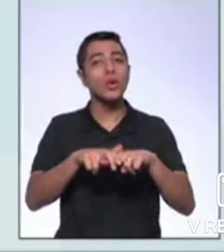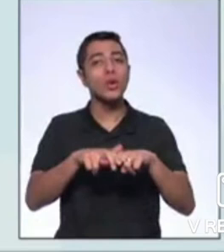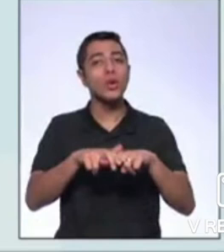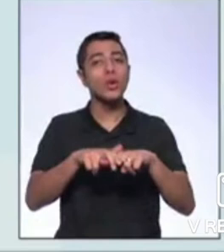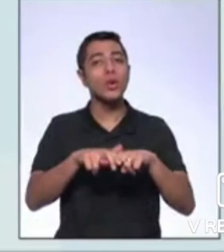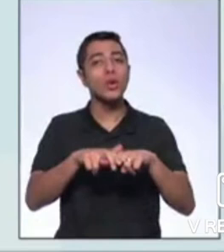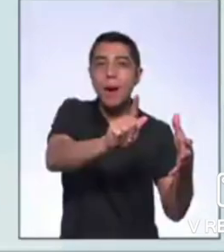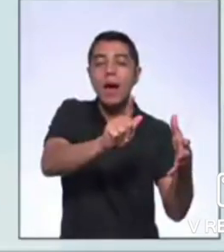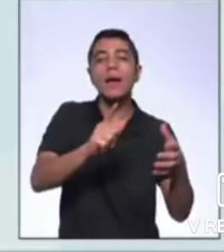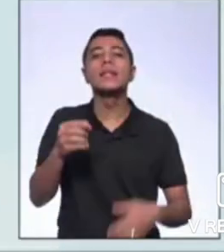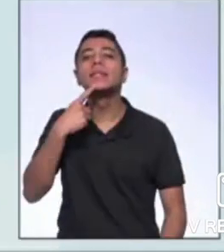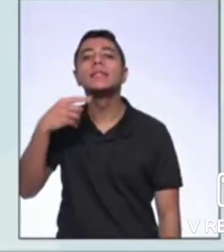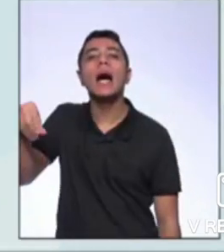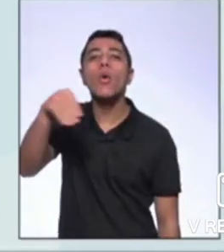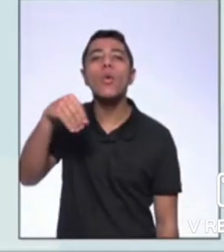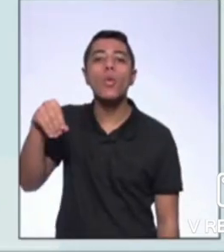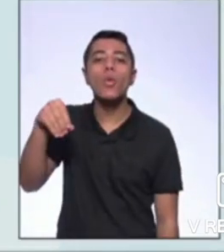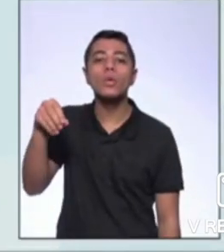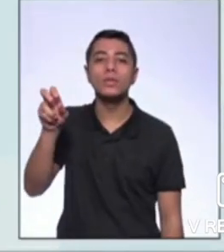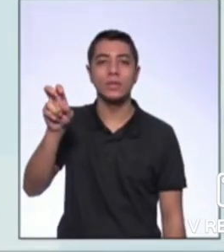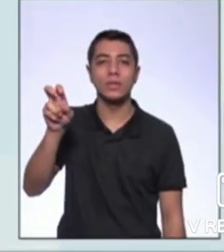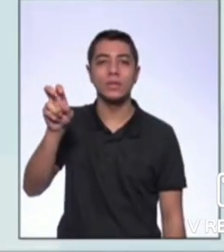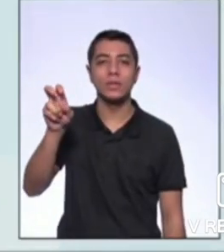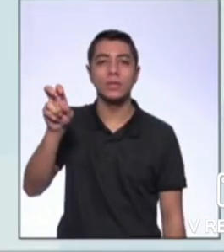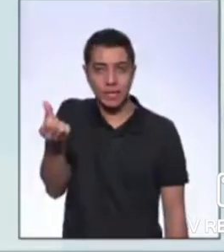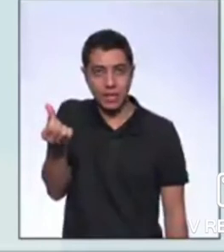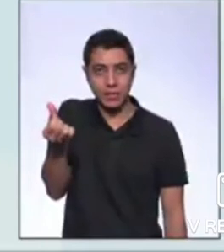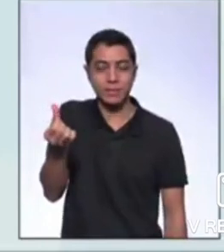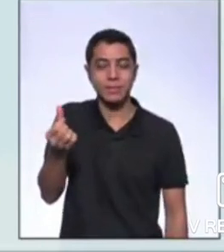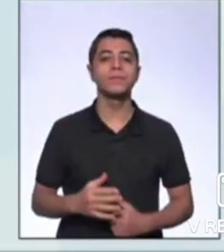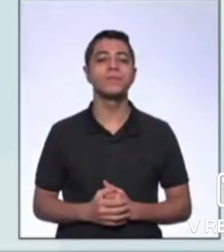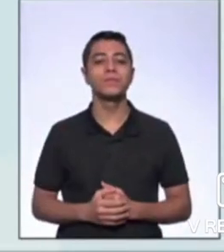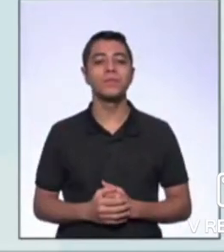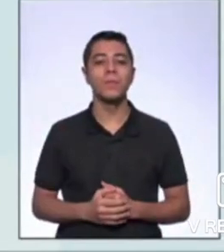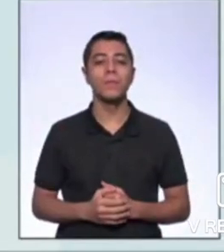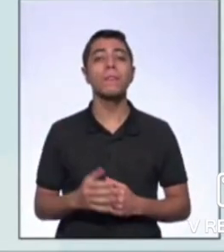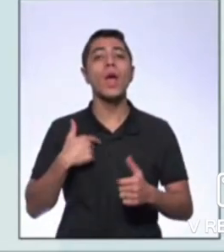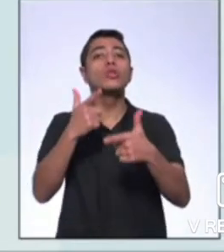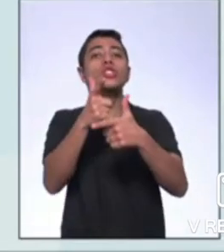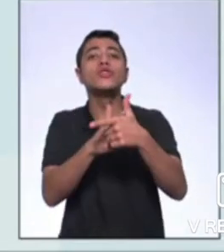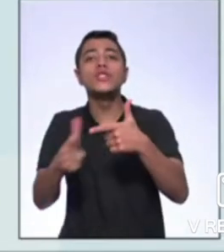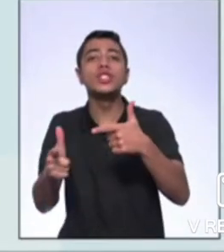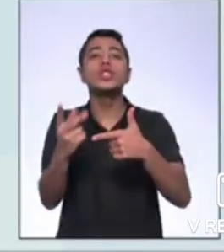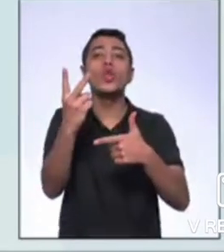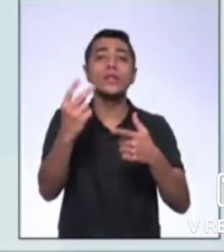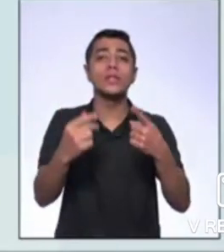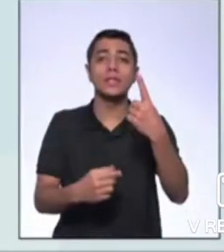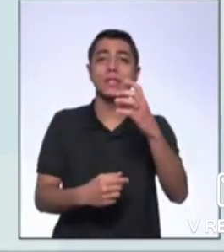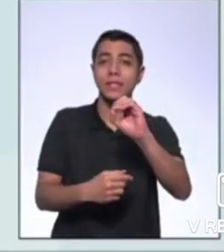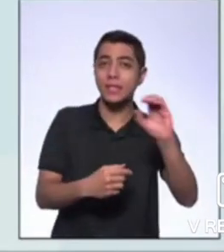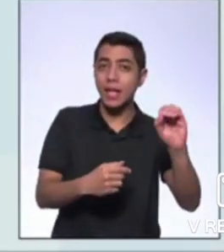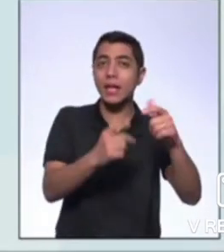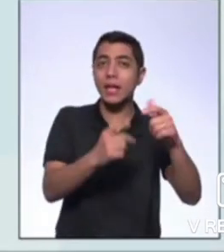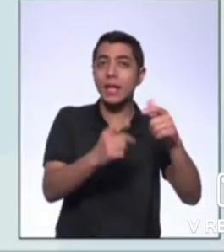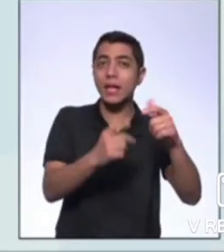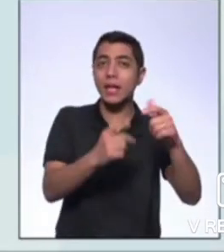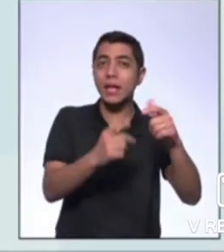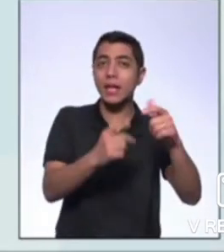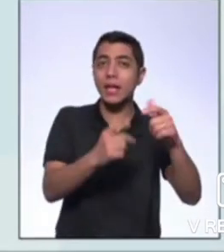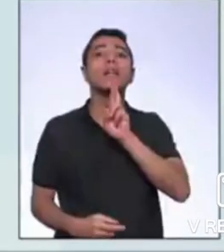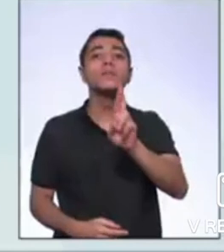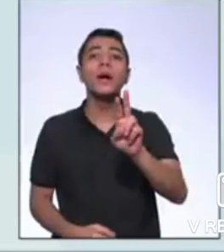se eu divido essa relação por 2, então eu passo a ter 50 gramas, que foi o que aconteceu no meu problema, que ele solicitou, né, em 50 ml de